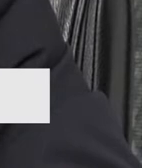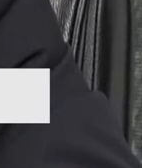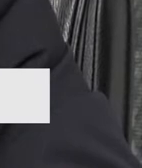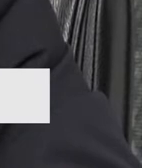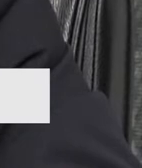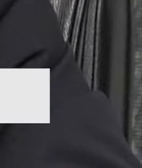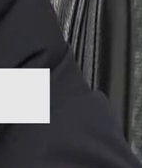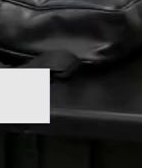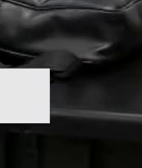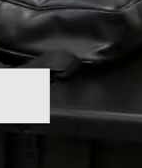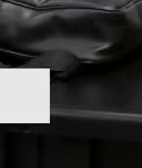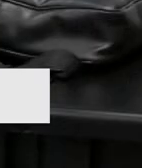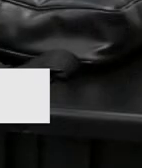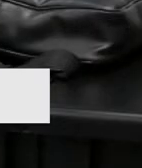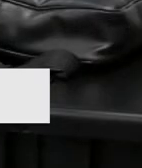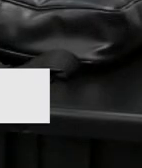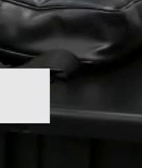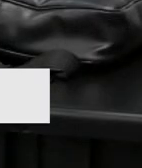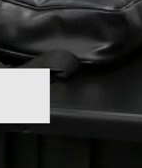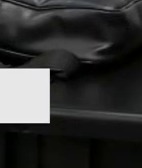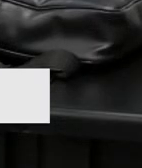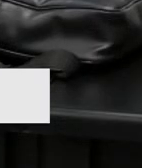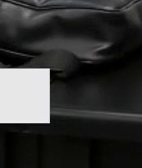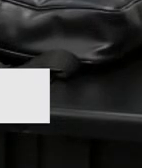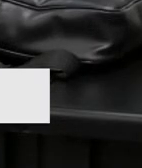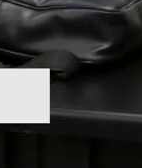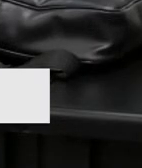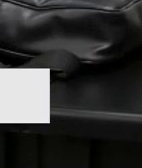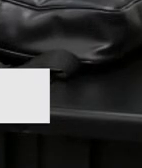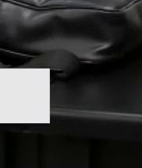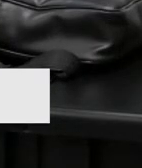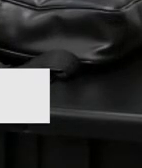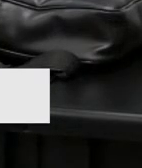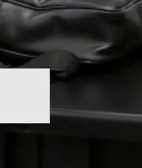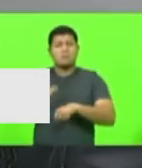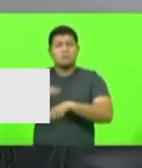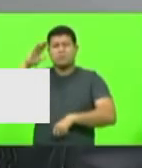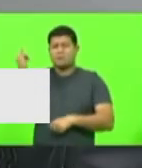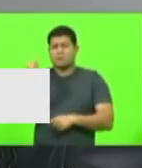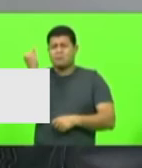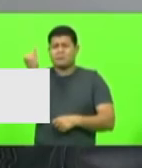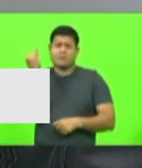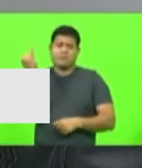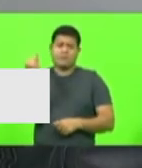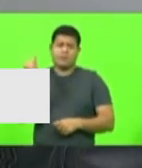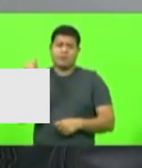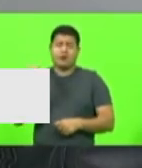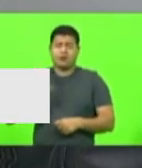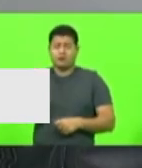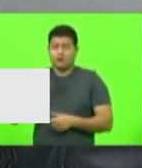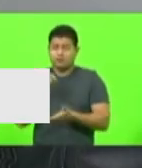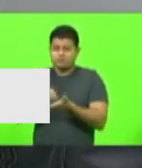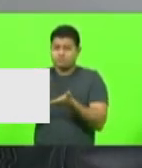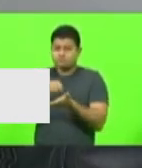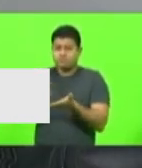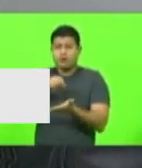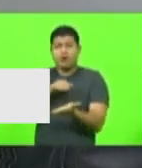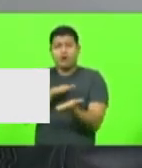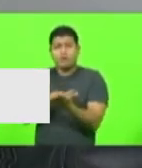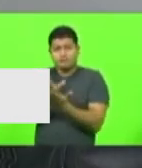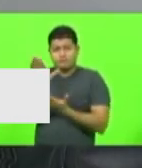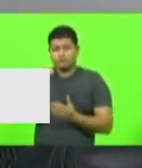com o rendimento do debate e prometeu acompanhar de perto a resolução da conjuntura. A gente coloca a